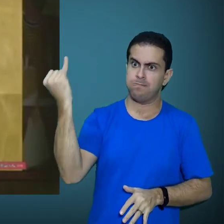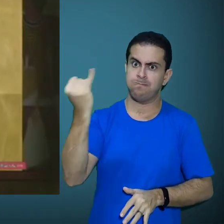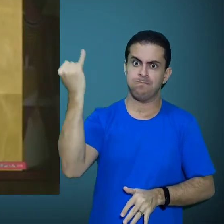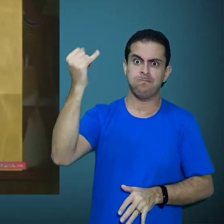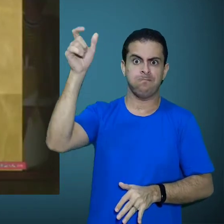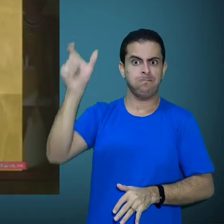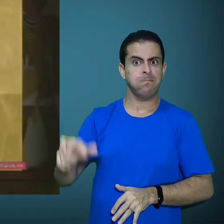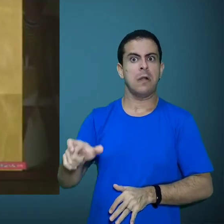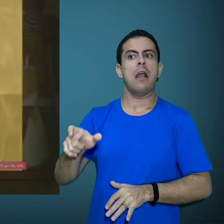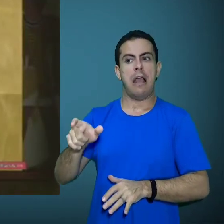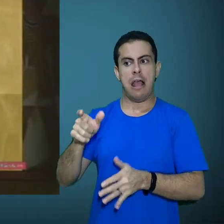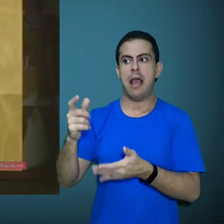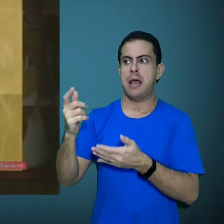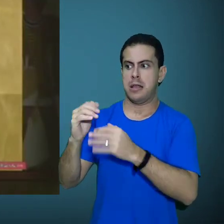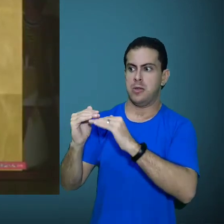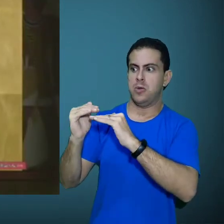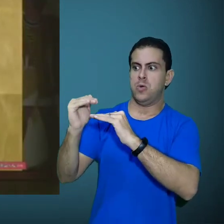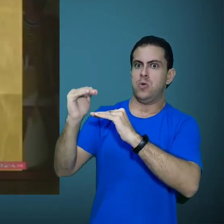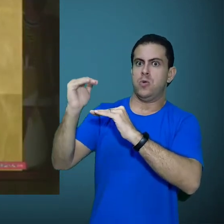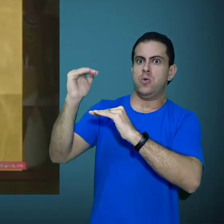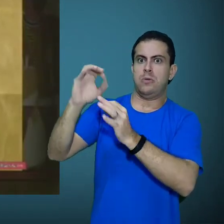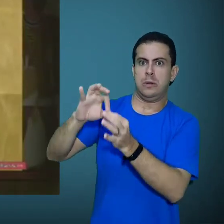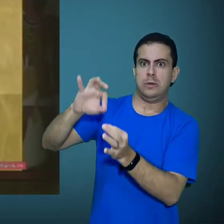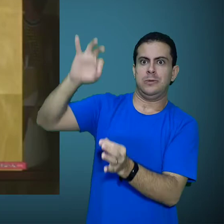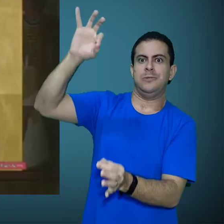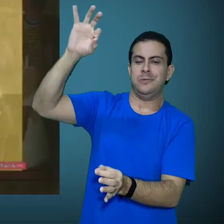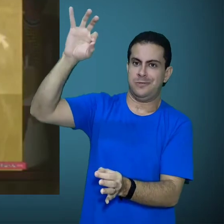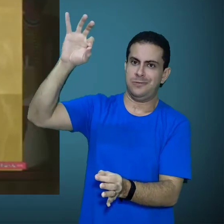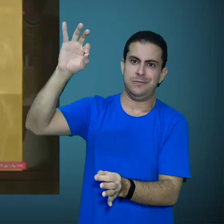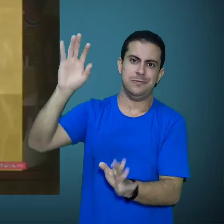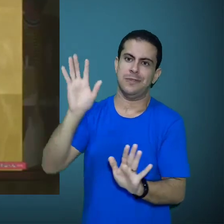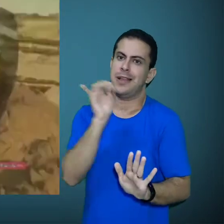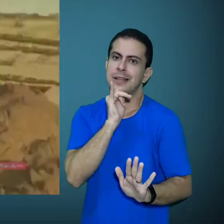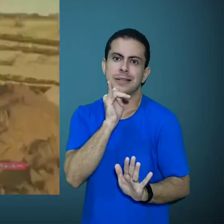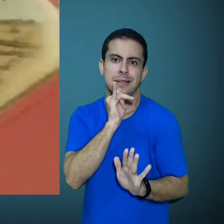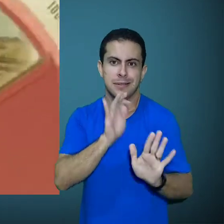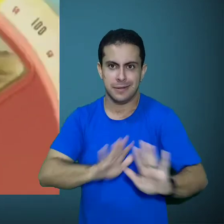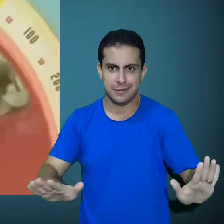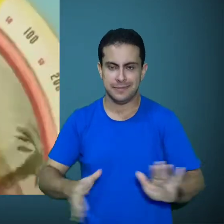era representada pela arte. Então, por isso, o faraó era maior.